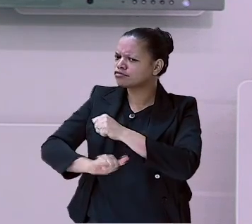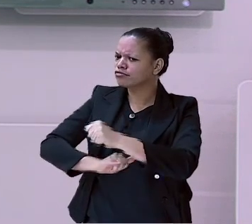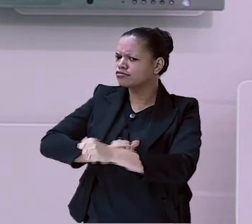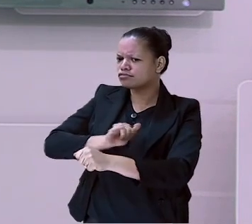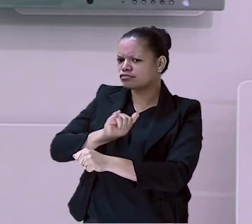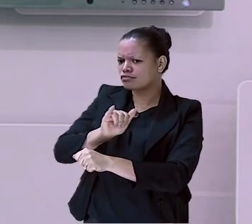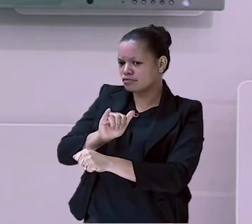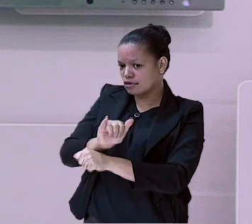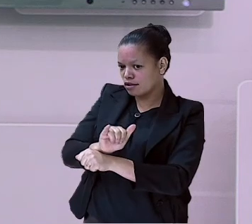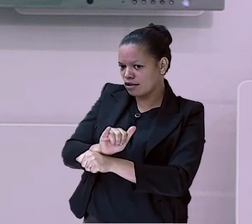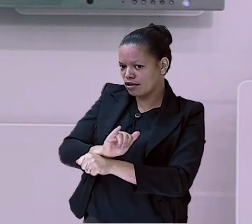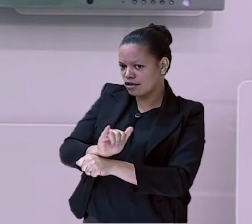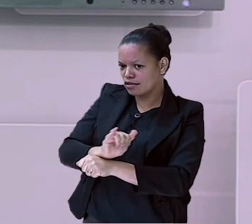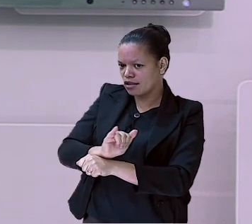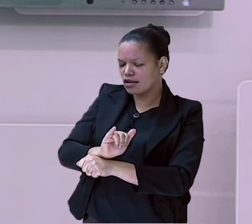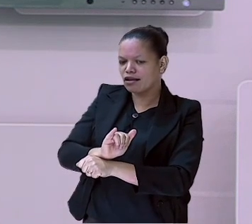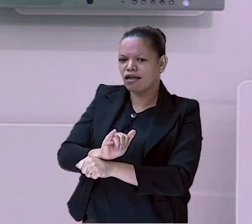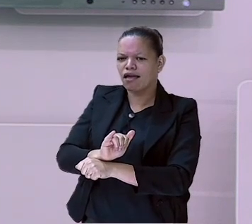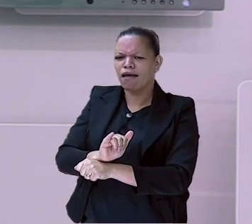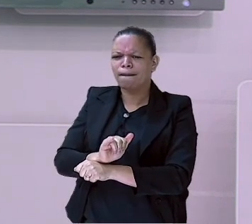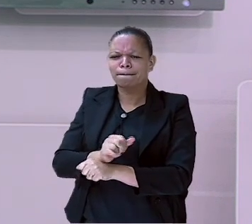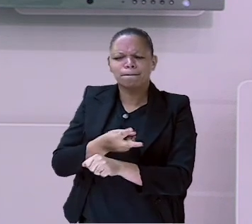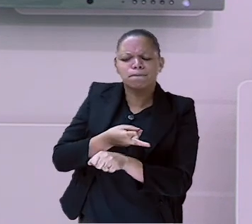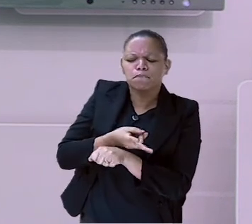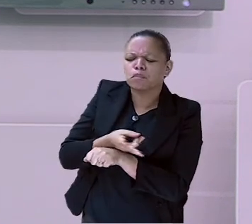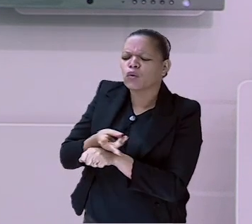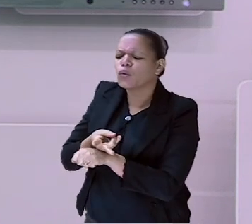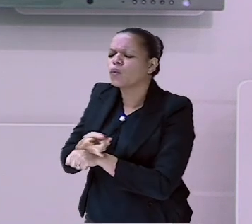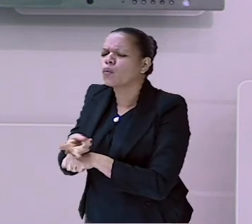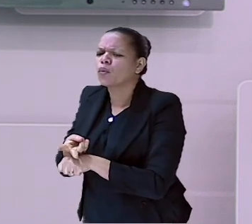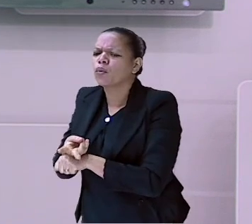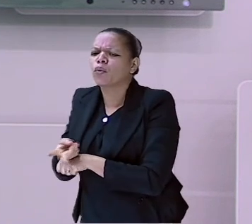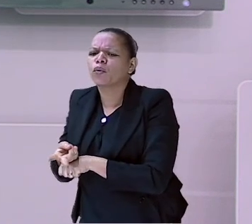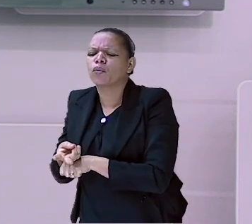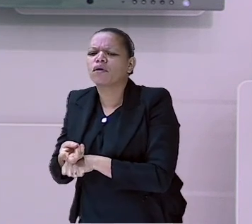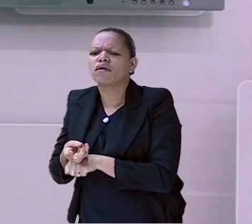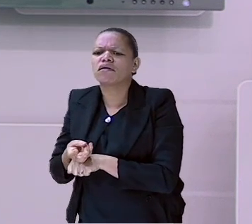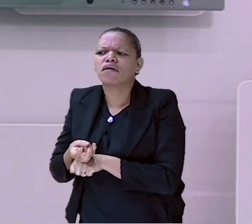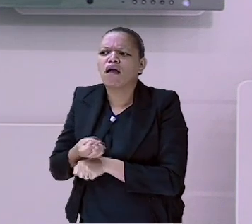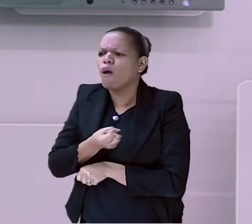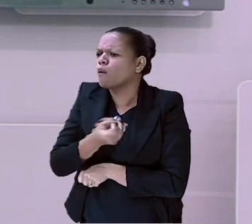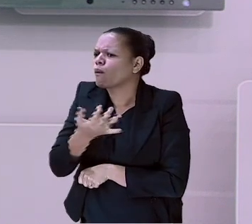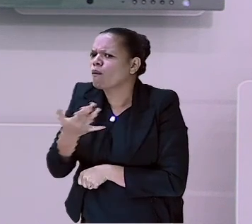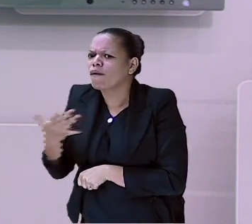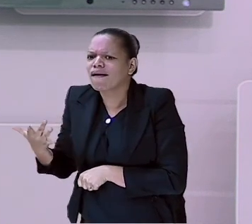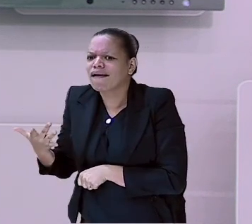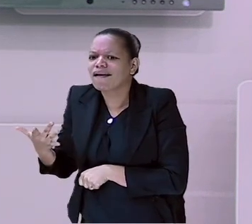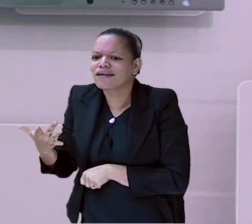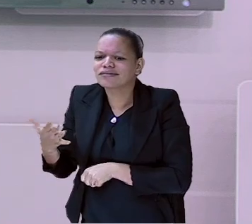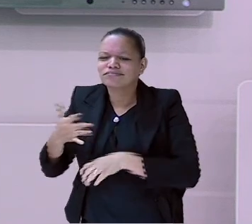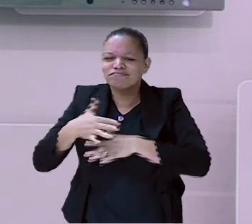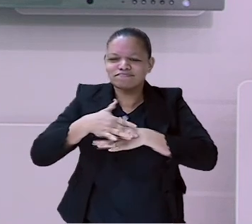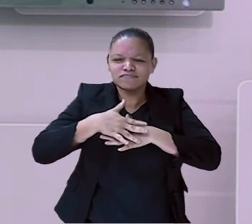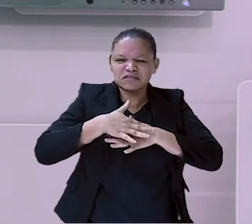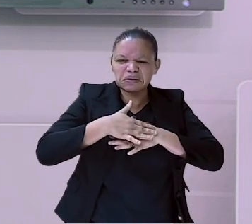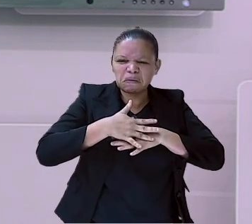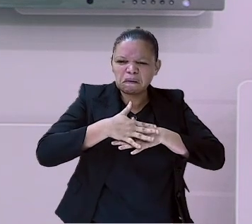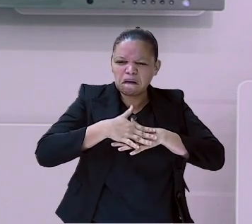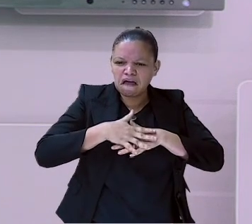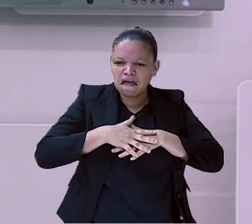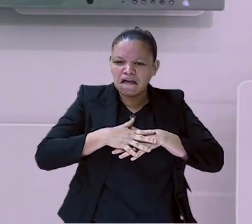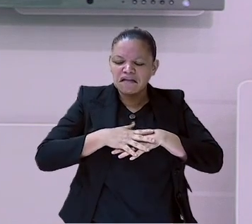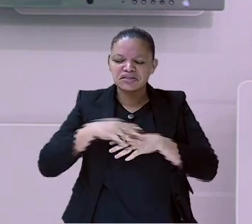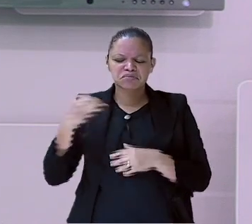aí ver quais foram ou uma dessas doenças que você achou